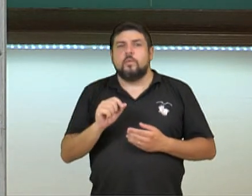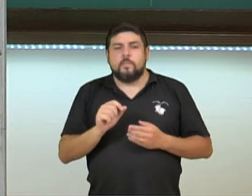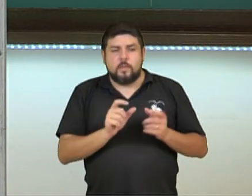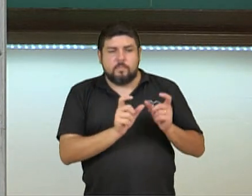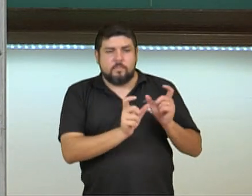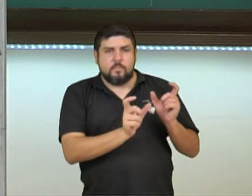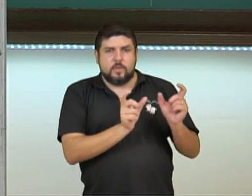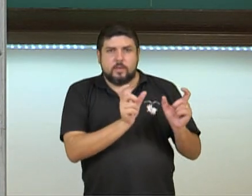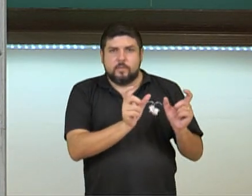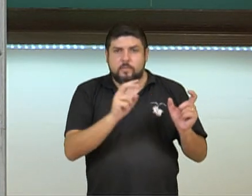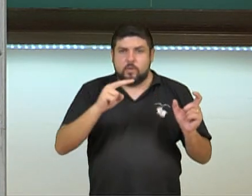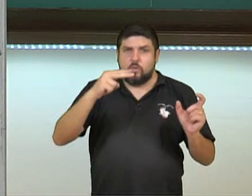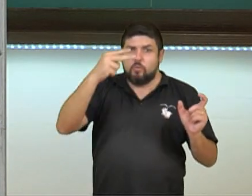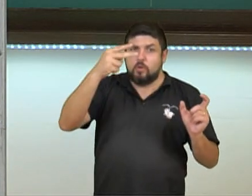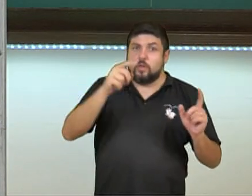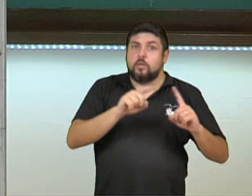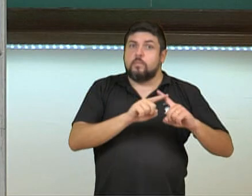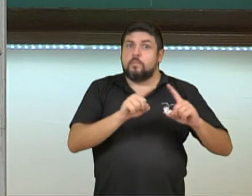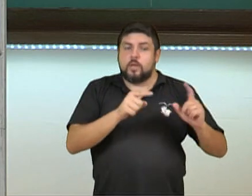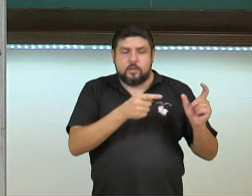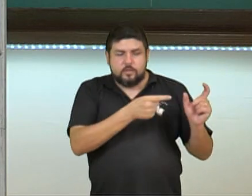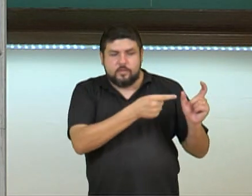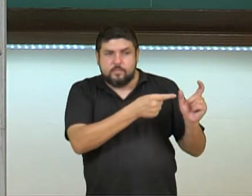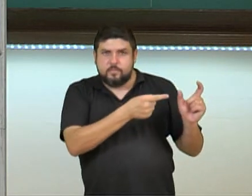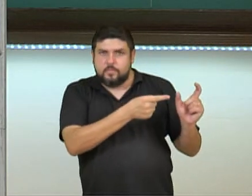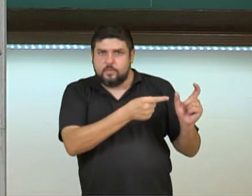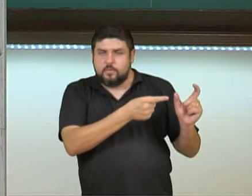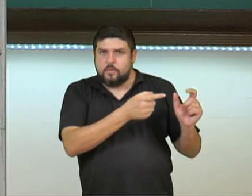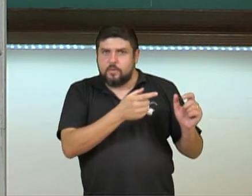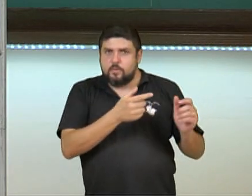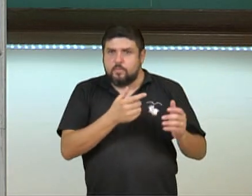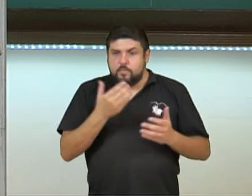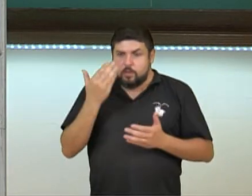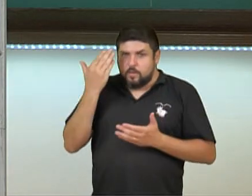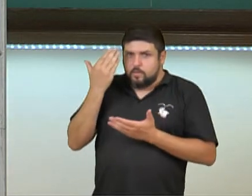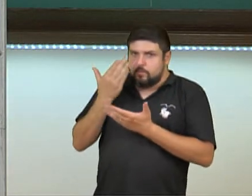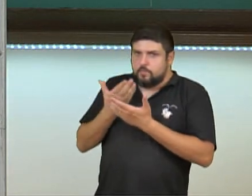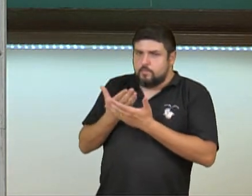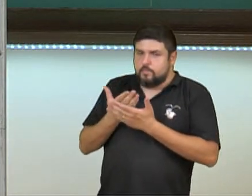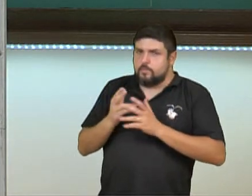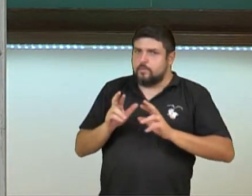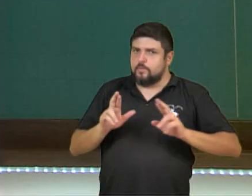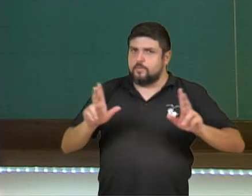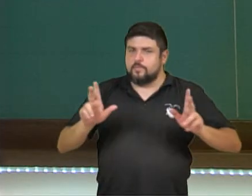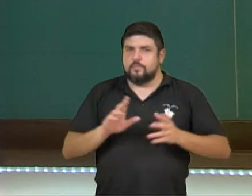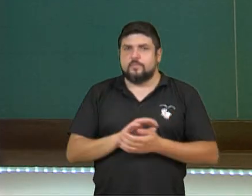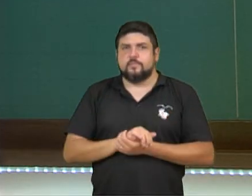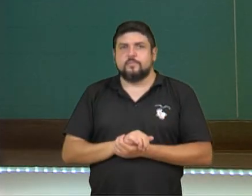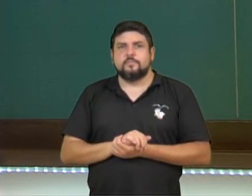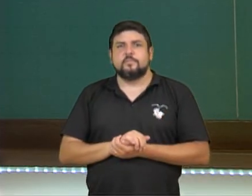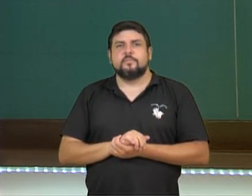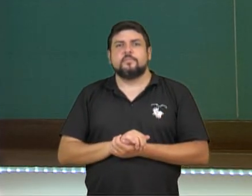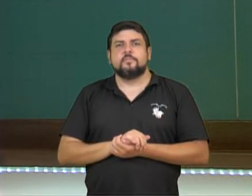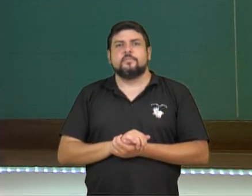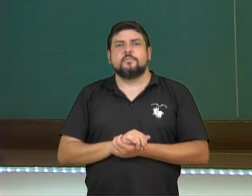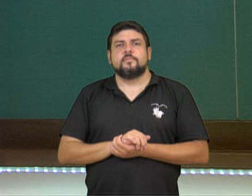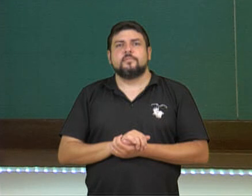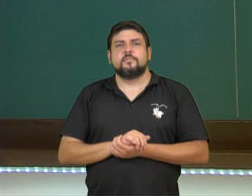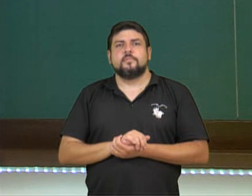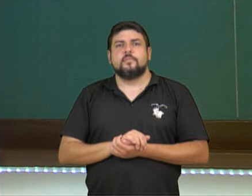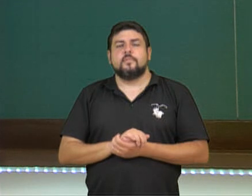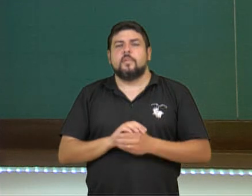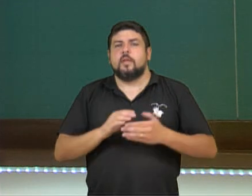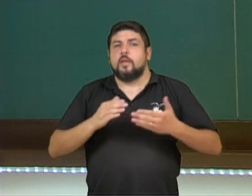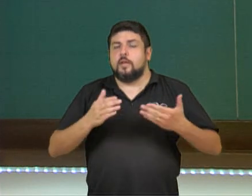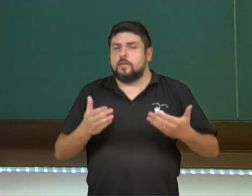de dois termos. É um pouquinho diferente da última aula. Vamos lá? Então nós vamos, sim,